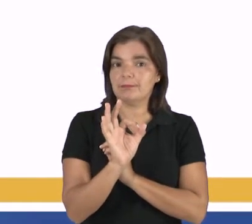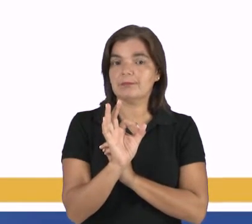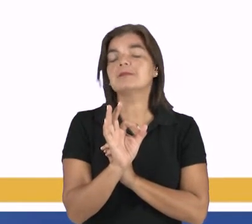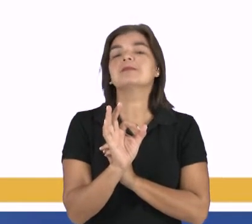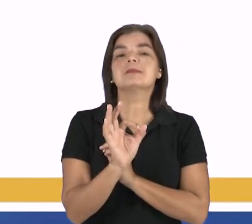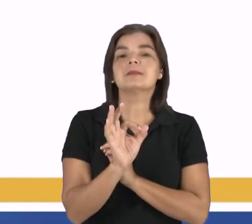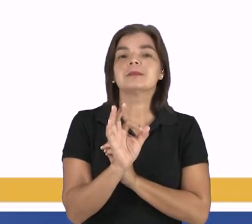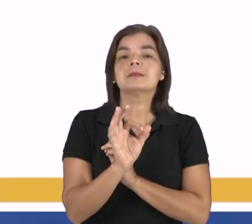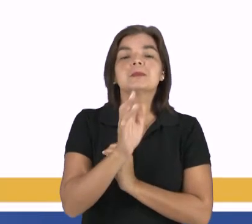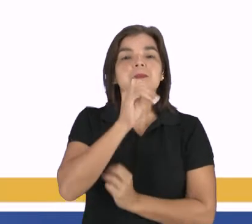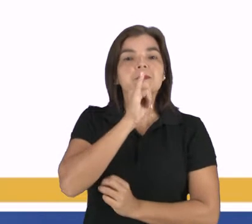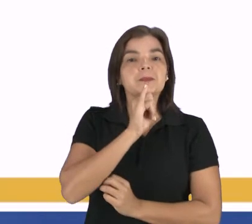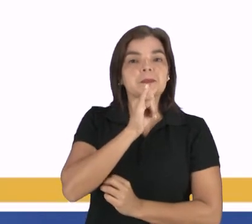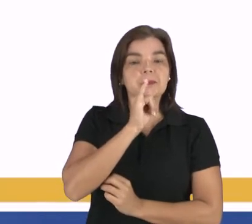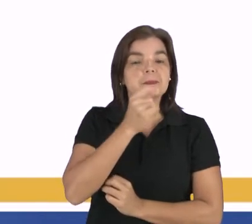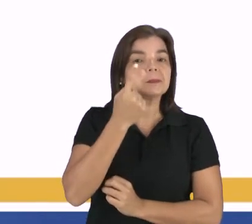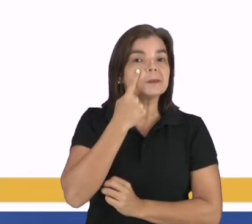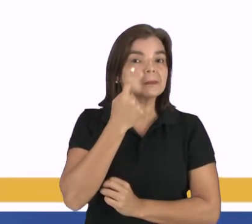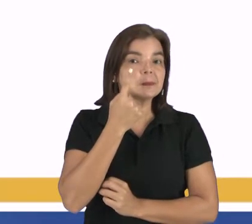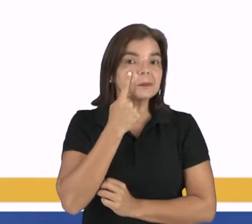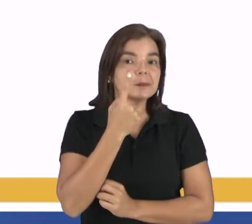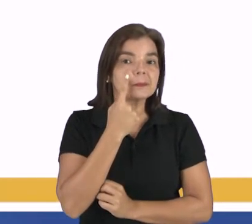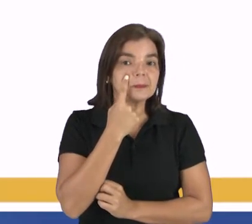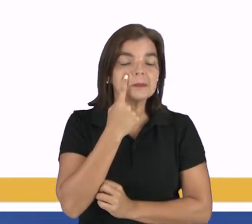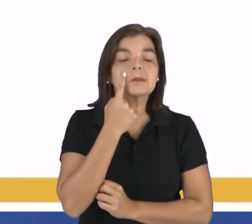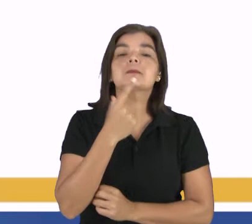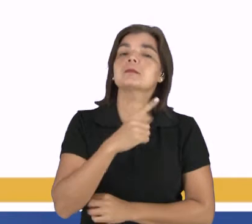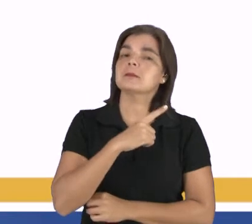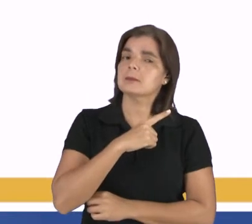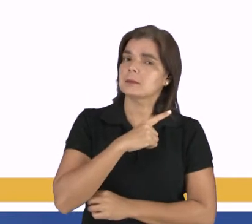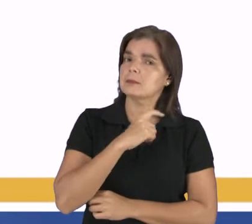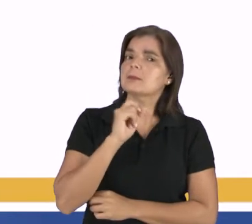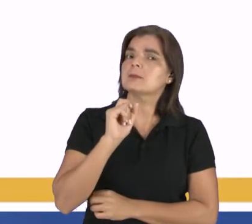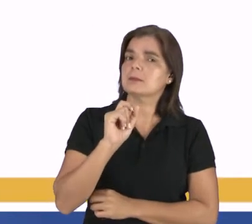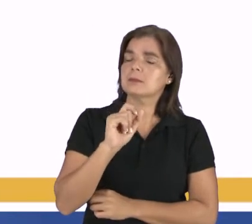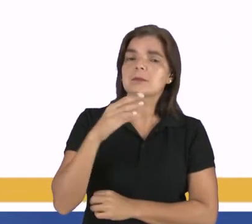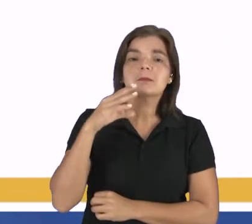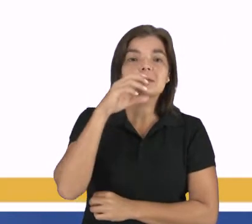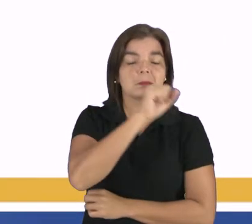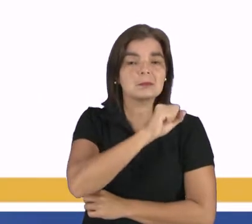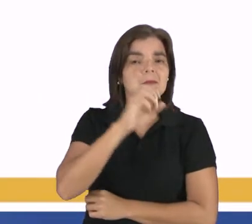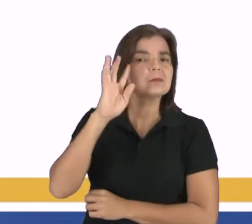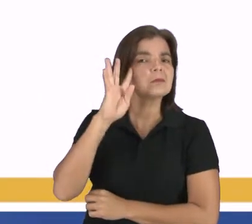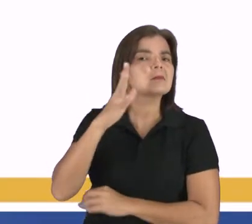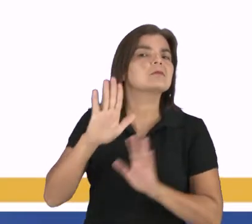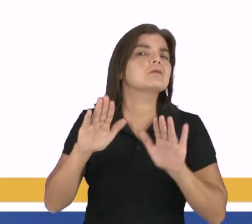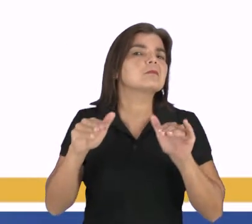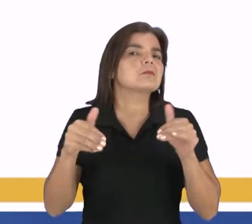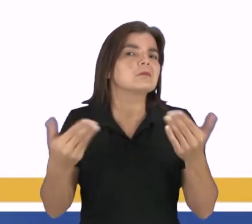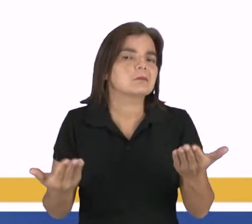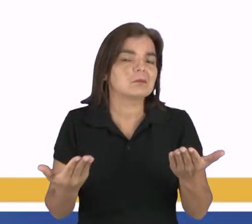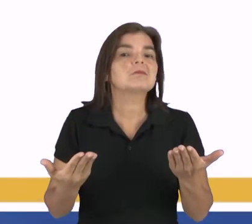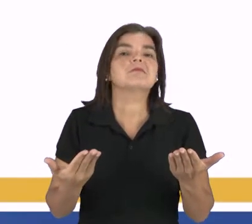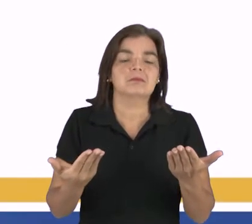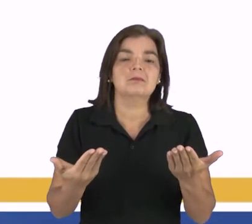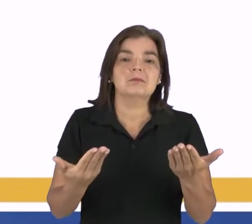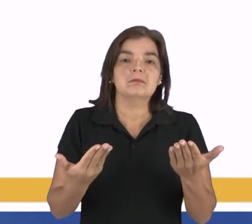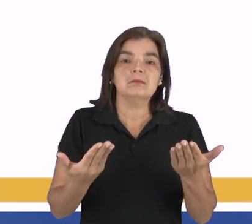pessoal? No exemplo que nós vimos, teríamos que, de imediato, decidir qual a